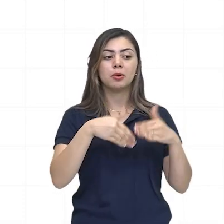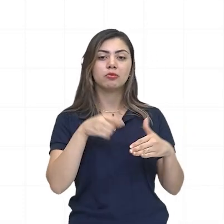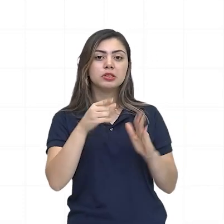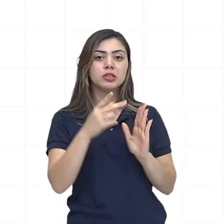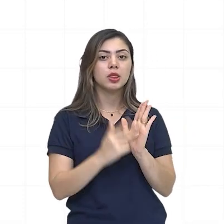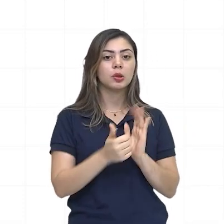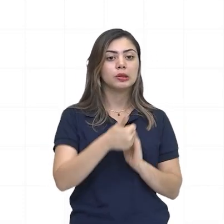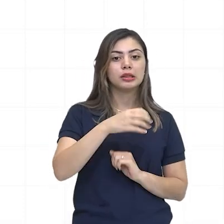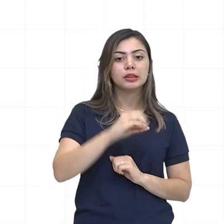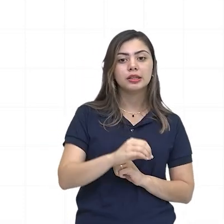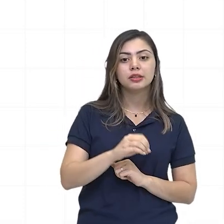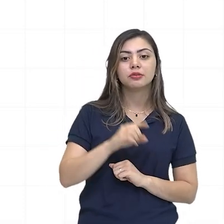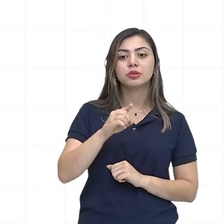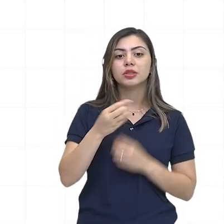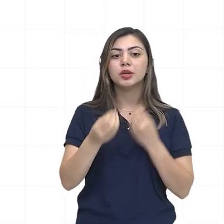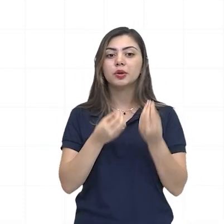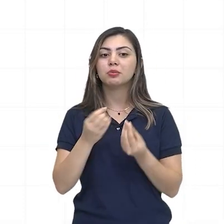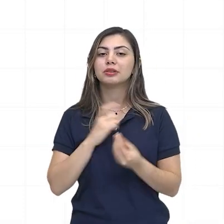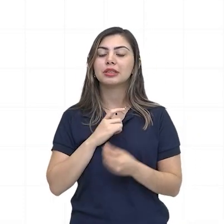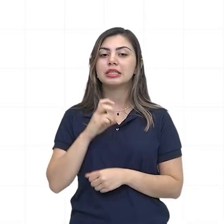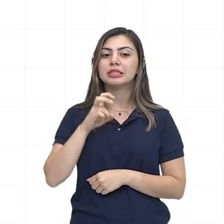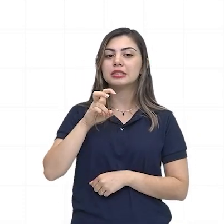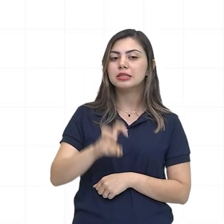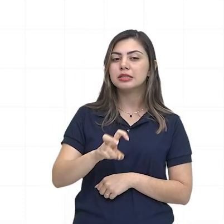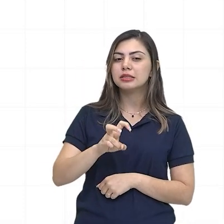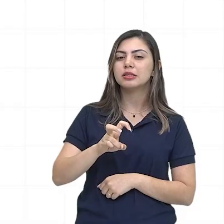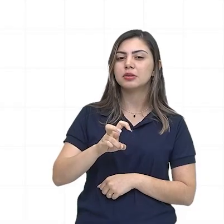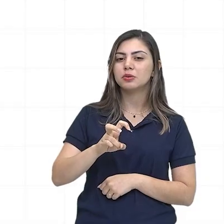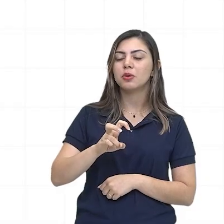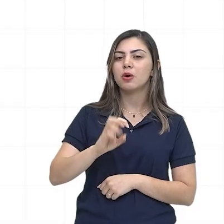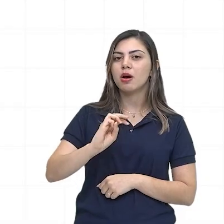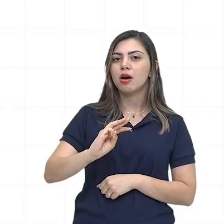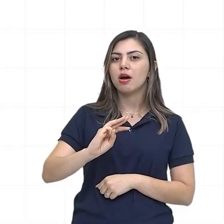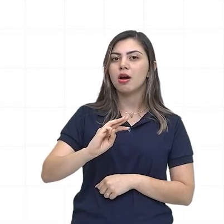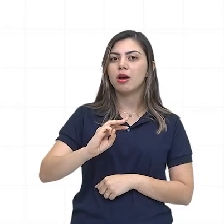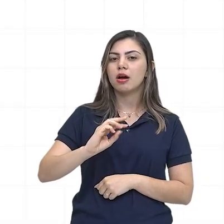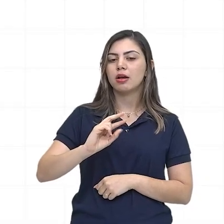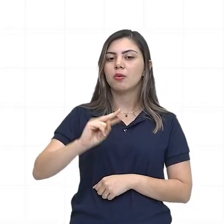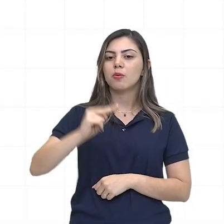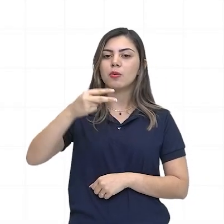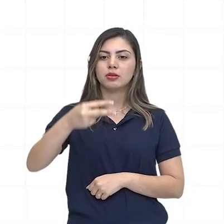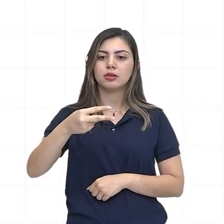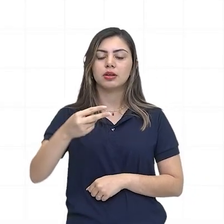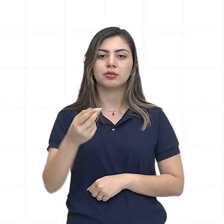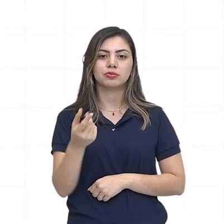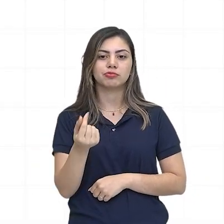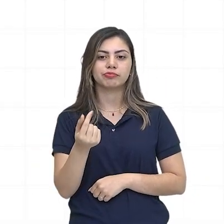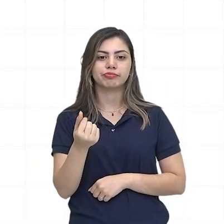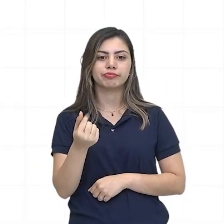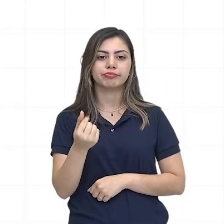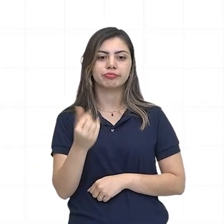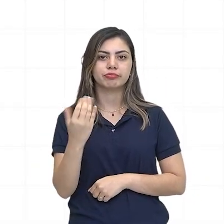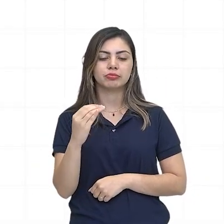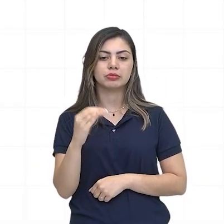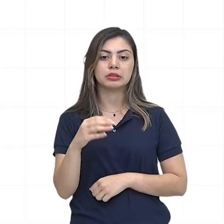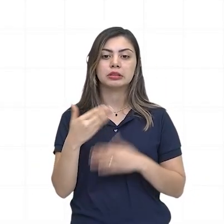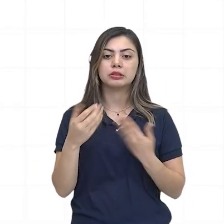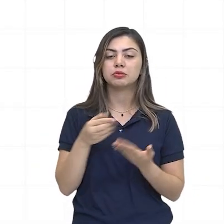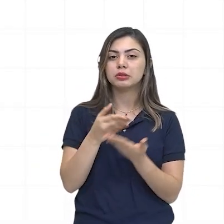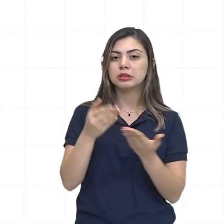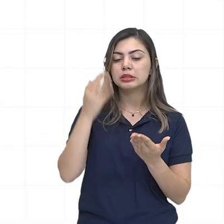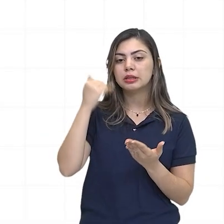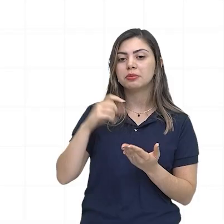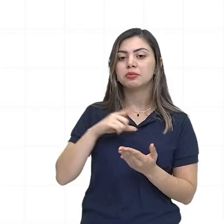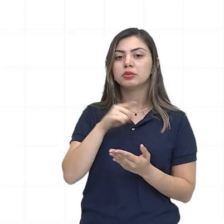ganharia 5 décimos ao quadrado, quantia em centavos de reais. Sabendo que você tirou 8 notas,